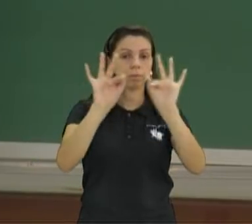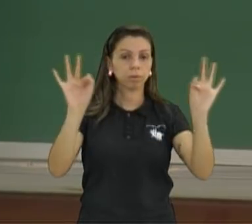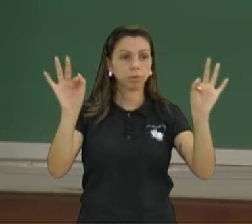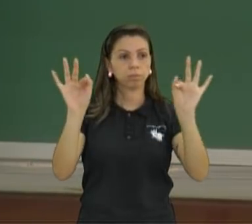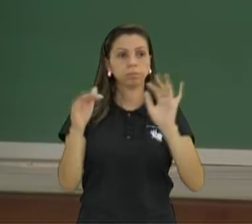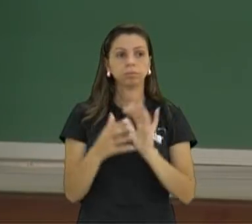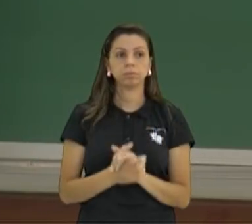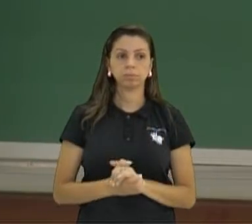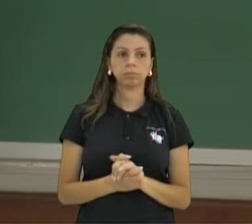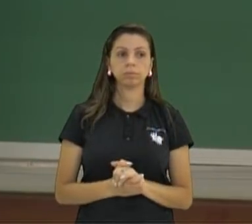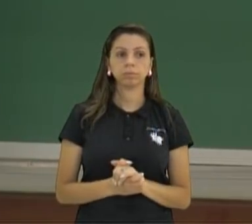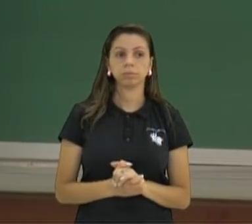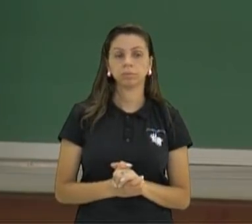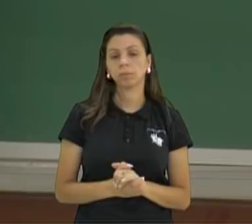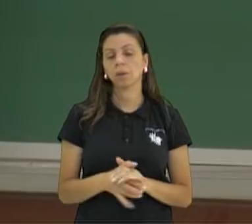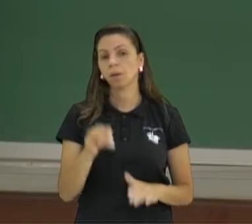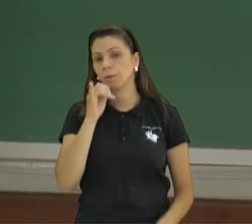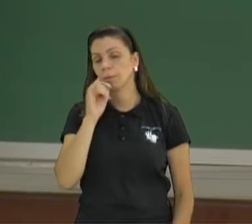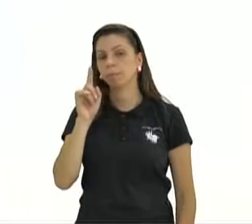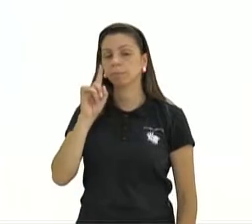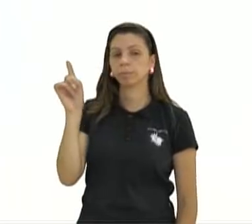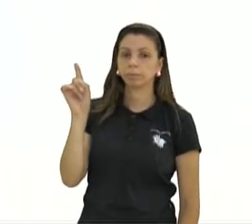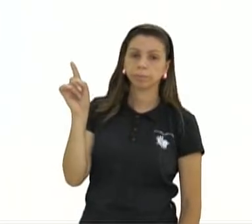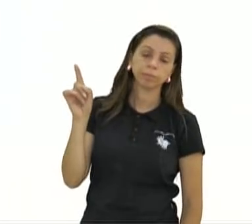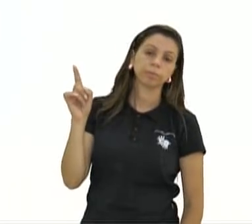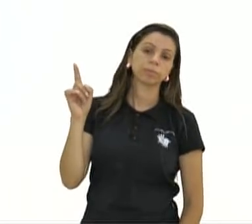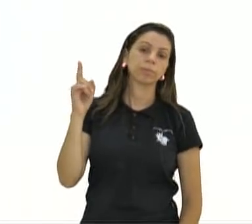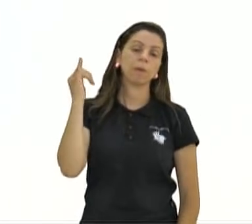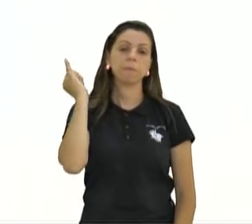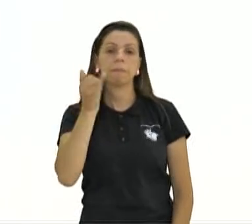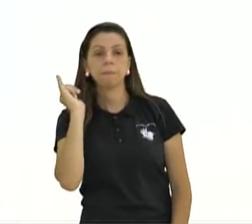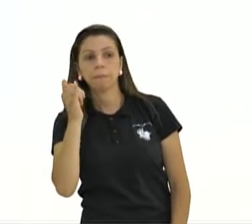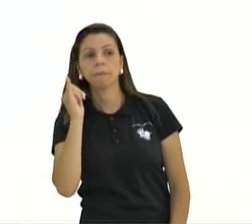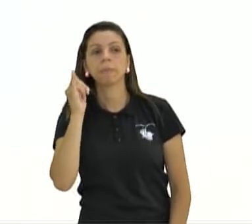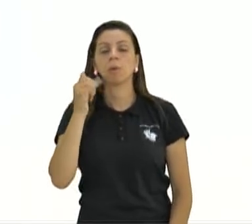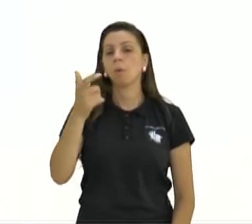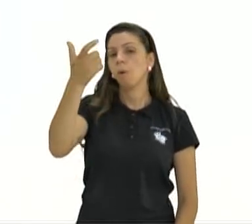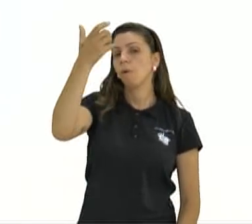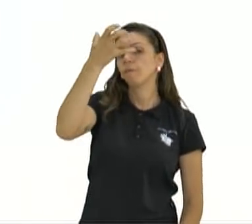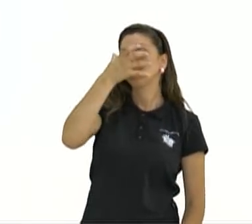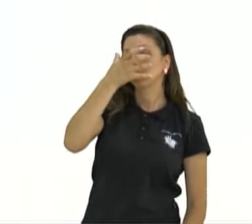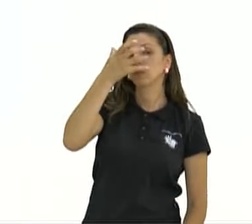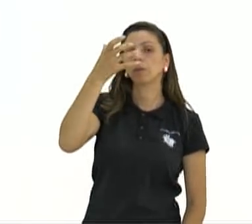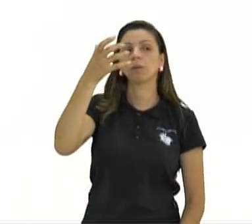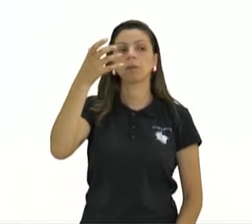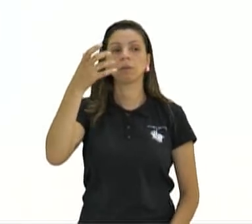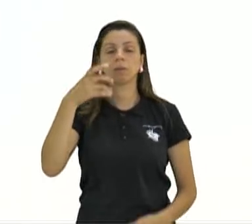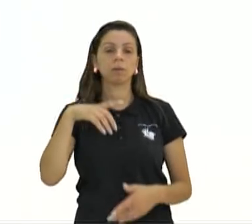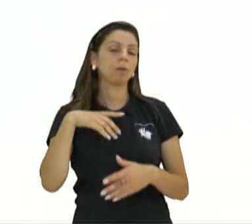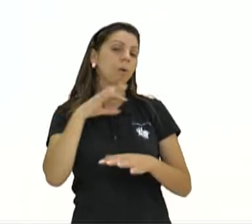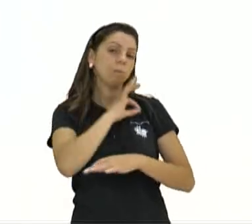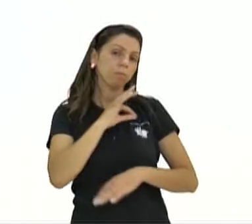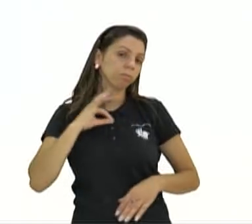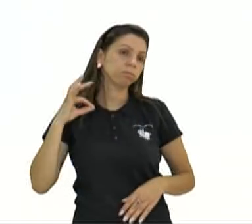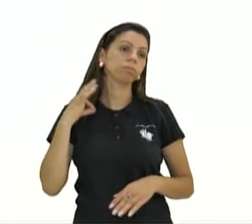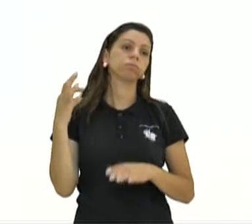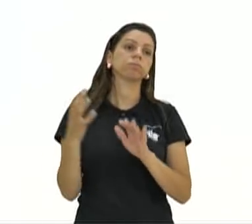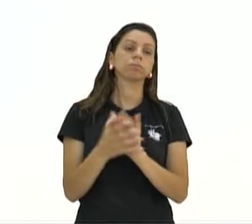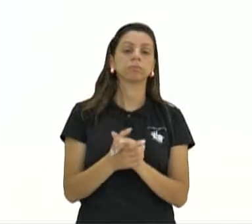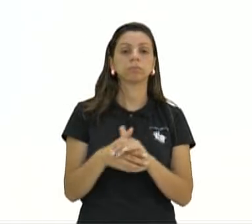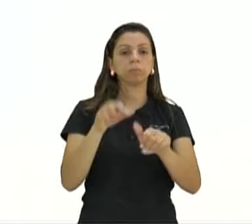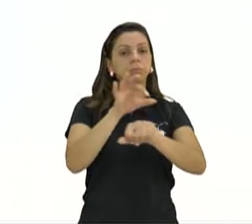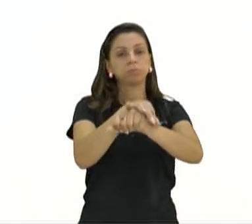assim, professora? Ó, uma fantasia, um adereço, uma máscara e pronto. Olha só. Fantasia,